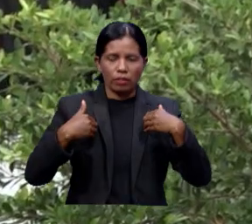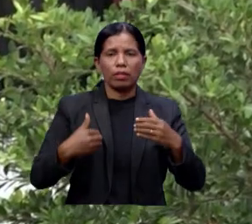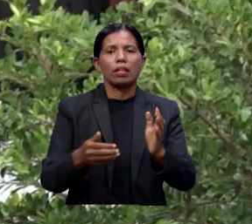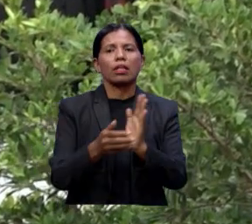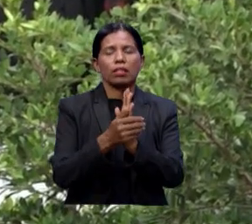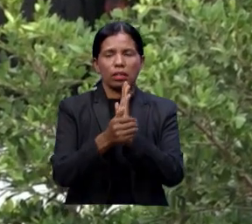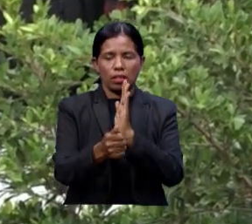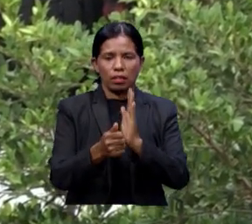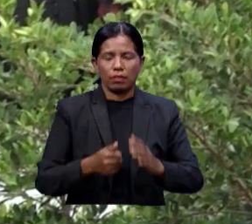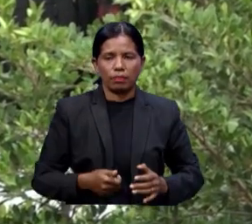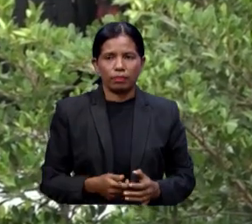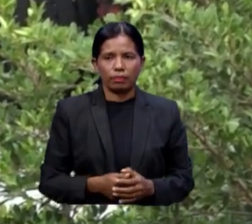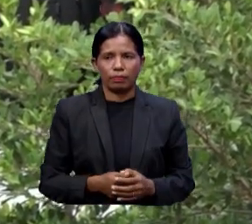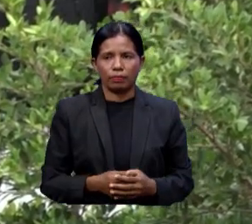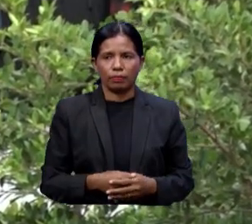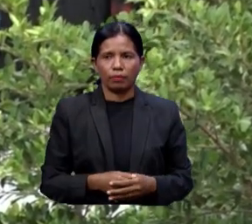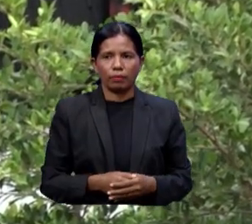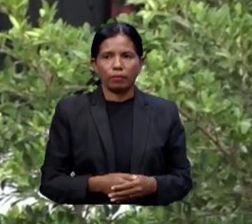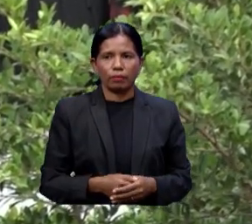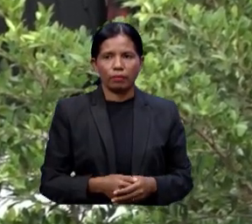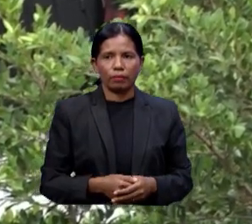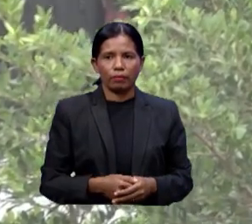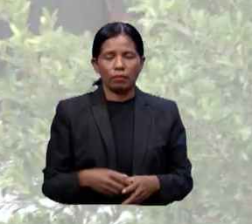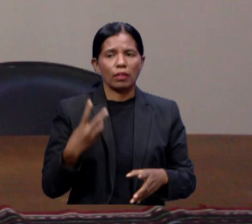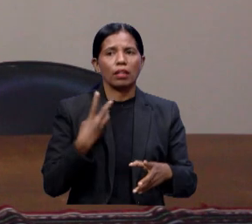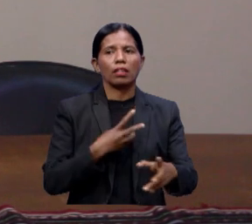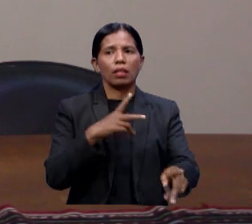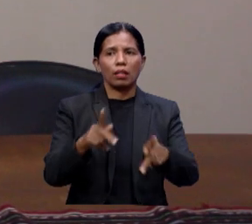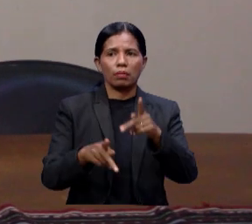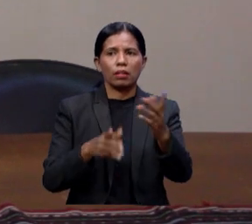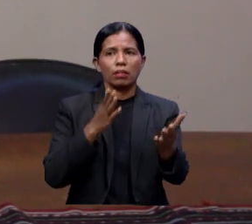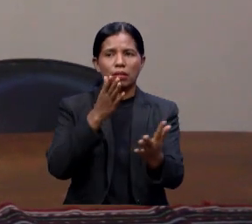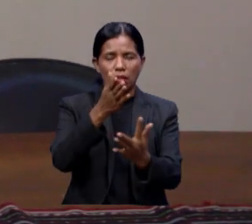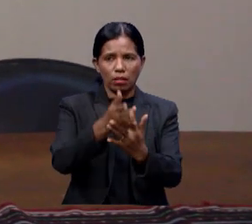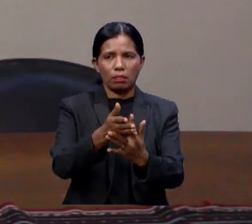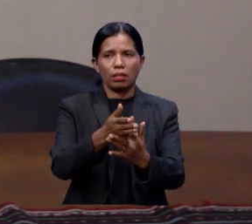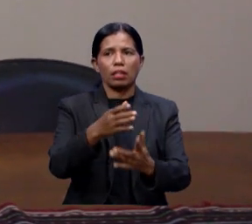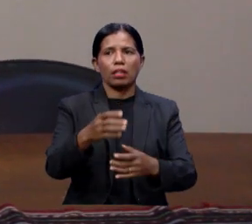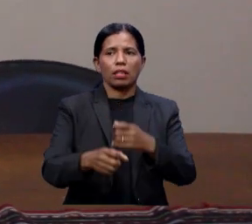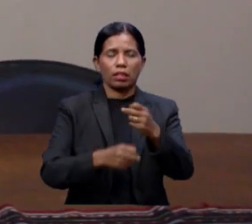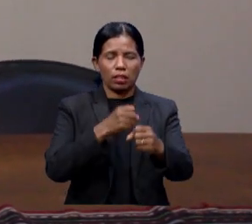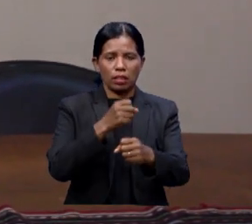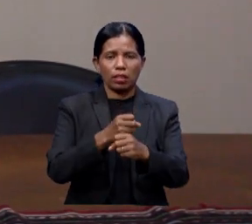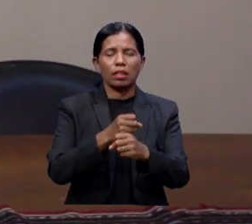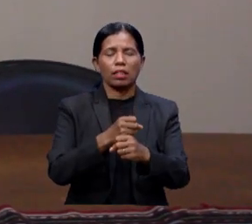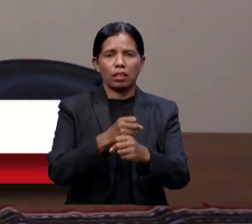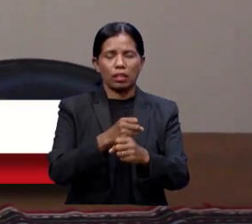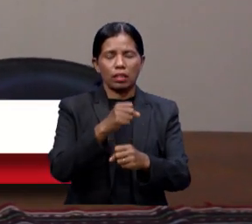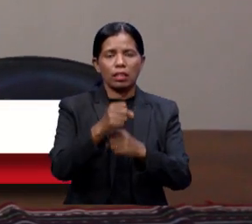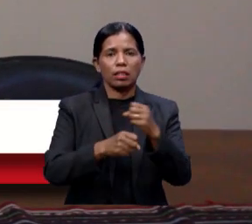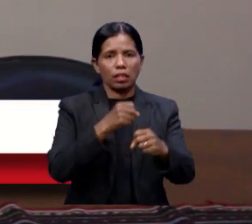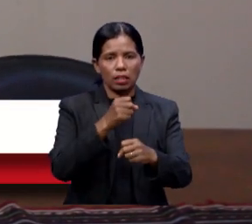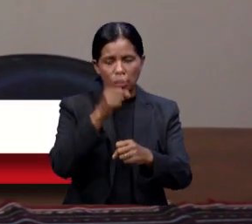humanos. Ide tenia emasir tamo na batina servisu aso hen 15 balete tina servisu 5